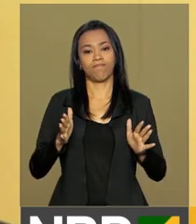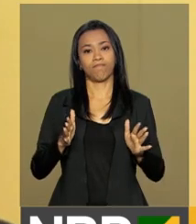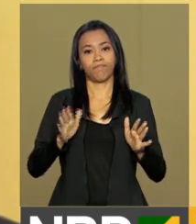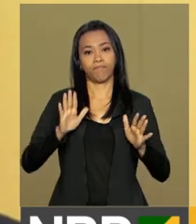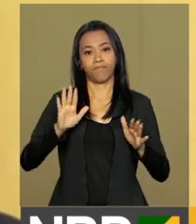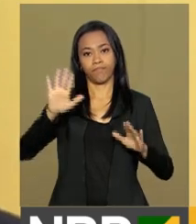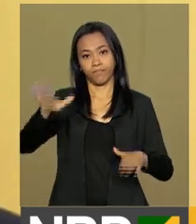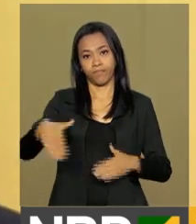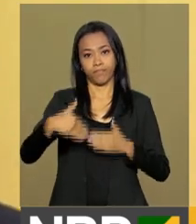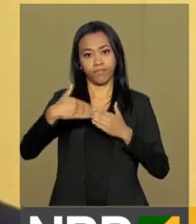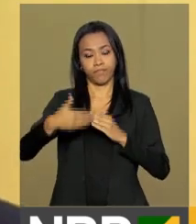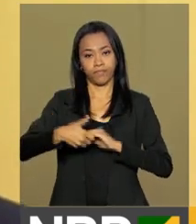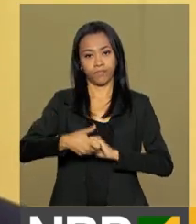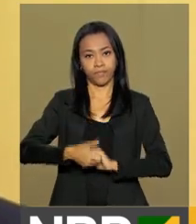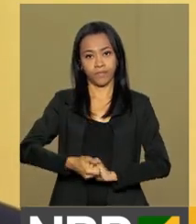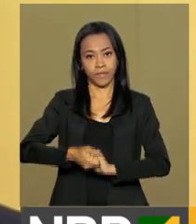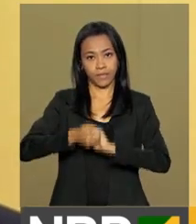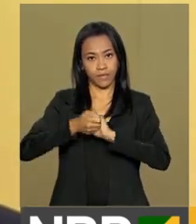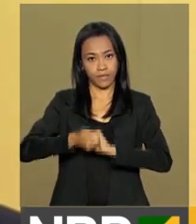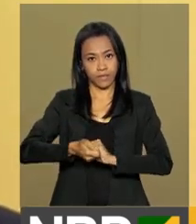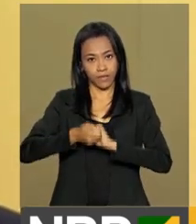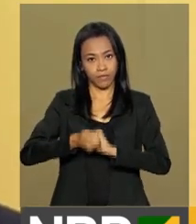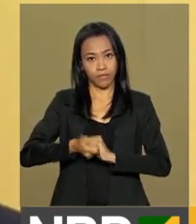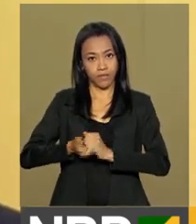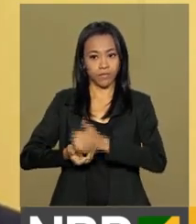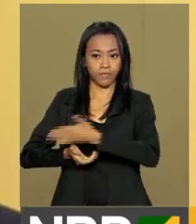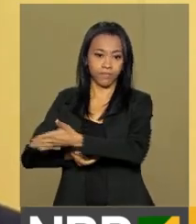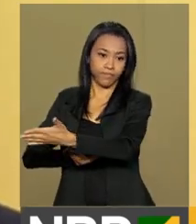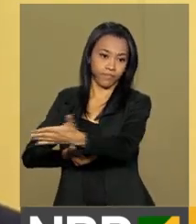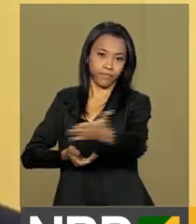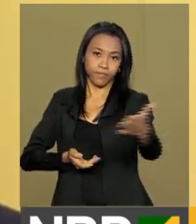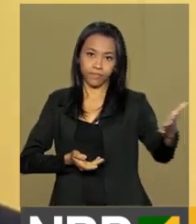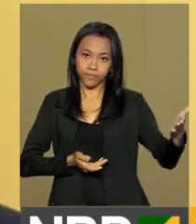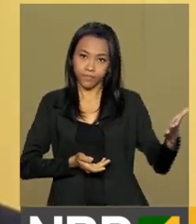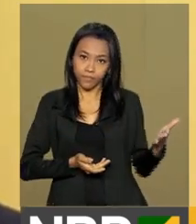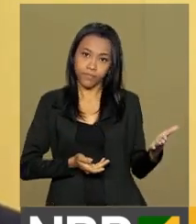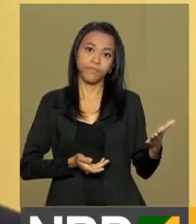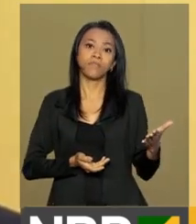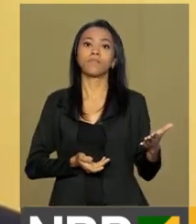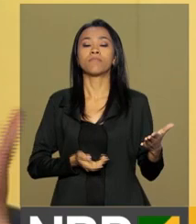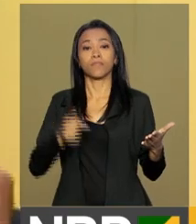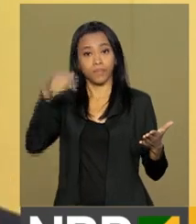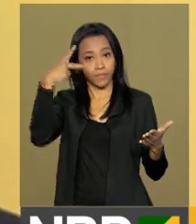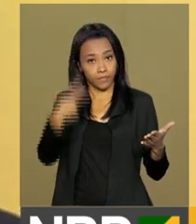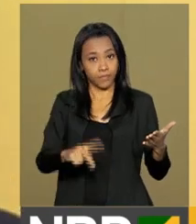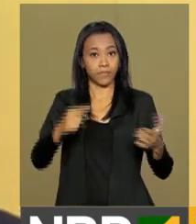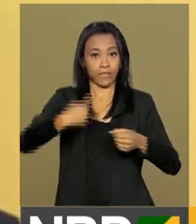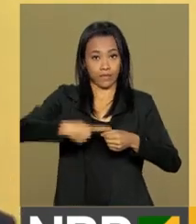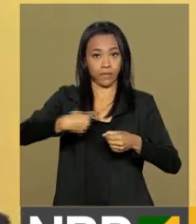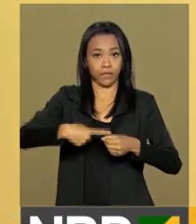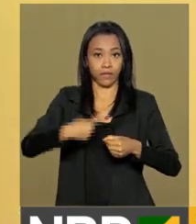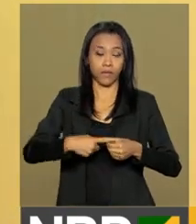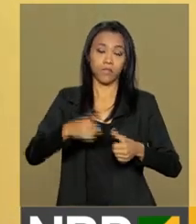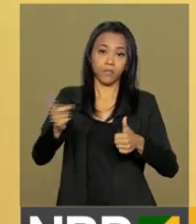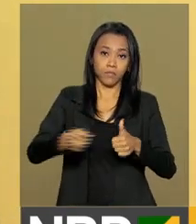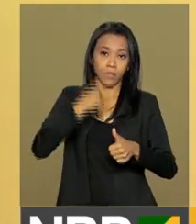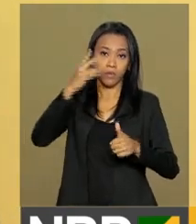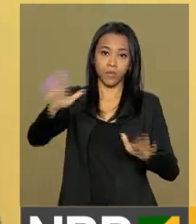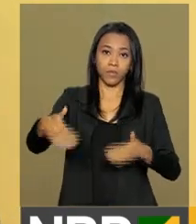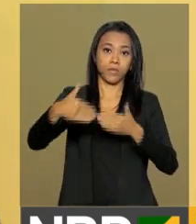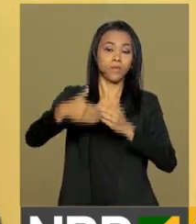saudando os nossos anfitriões aqui em Rio Verde. Eu começo